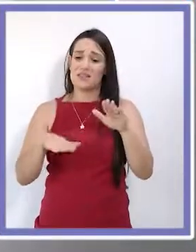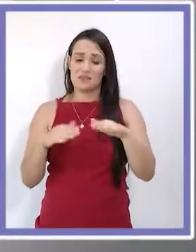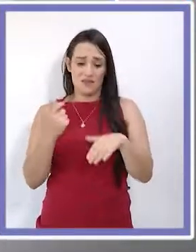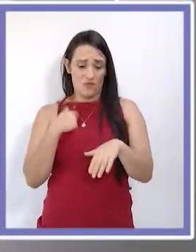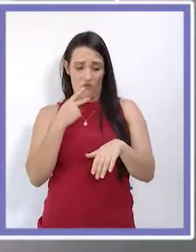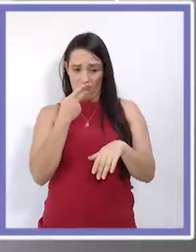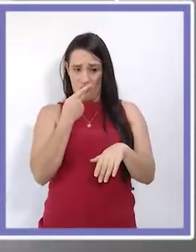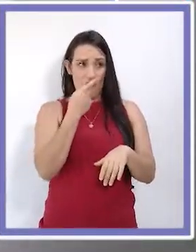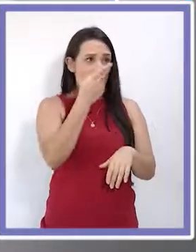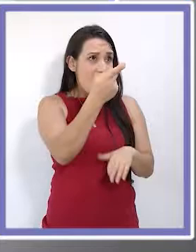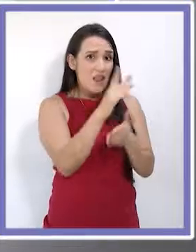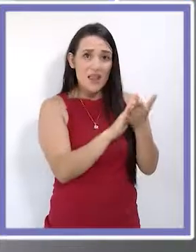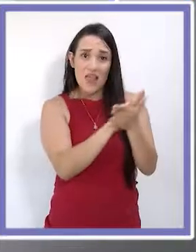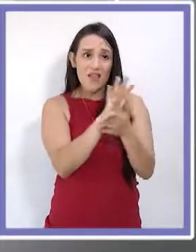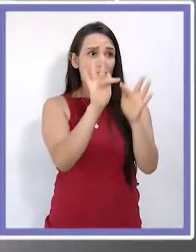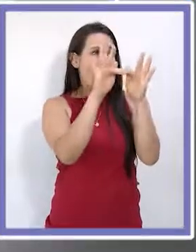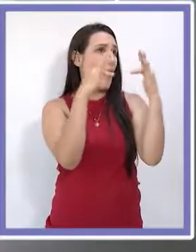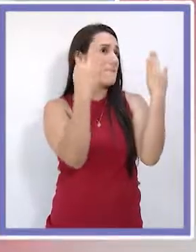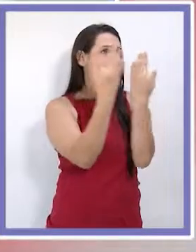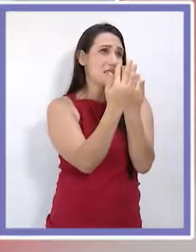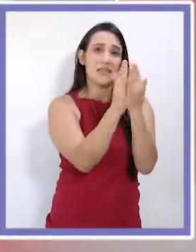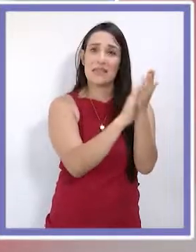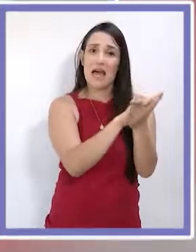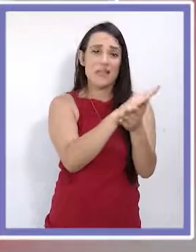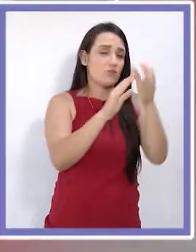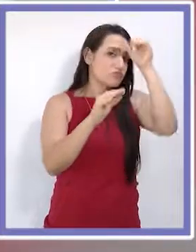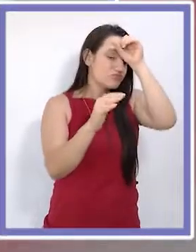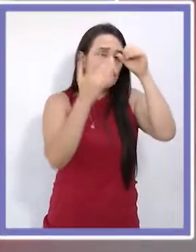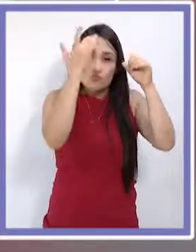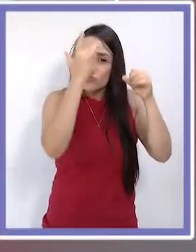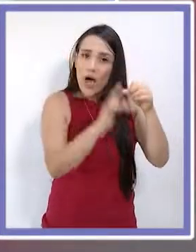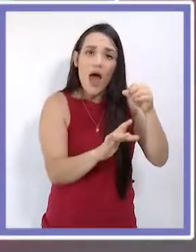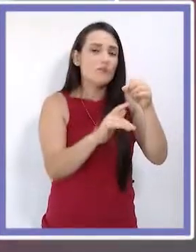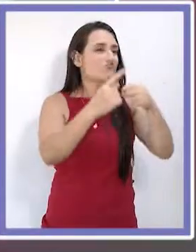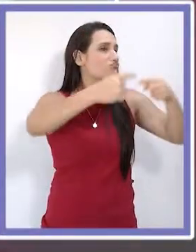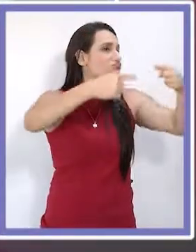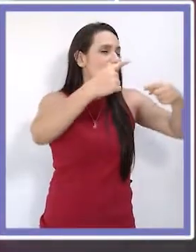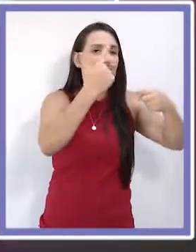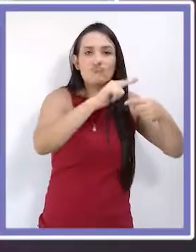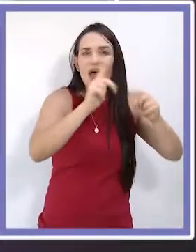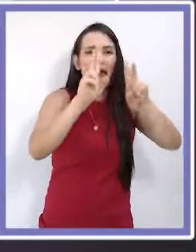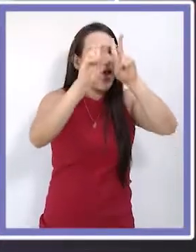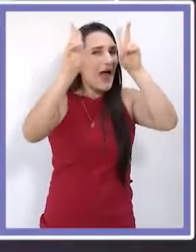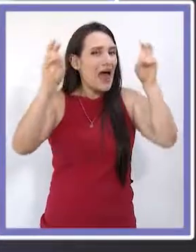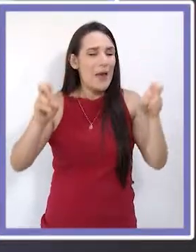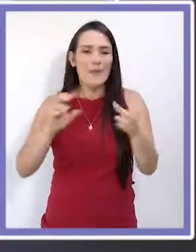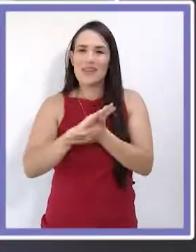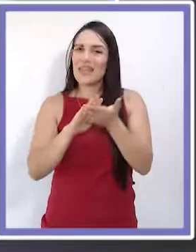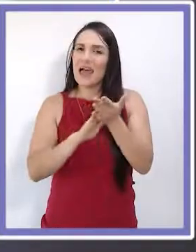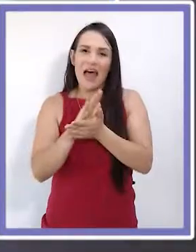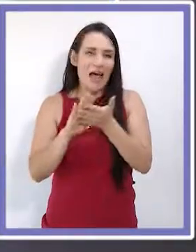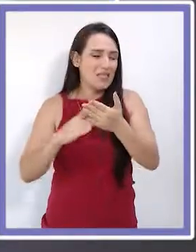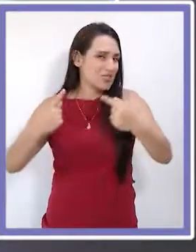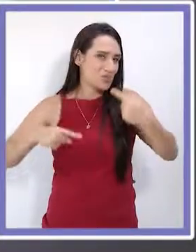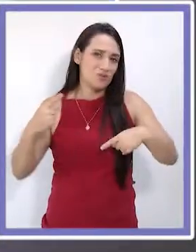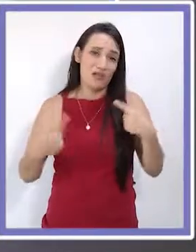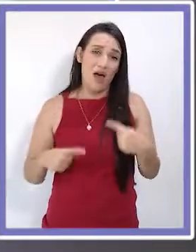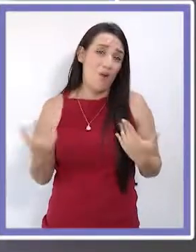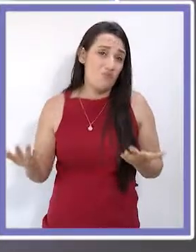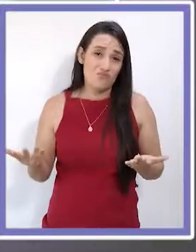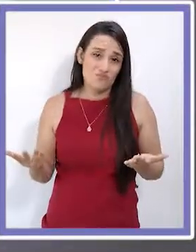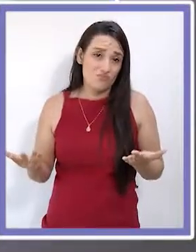ter discutido, por ser um assunto que não é lembrado, por ser um assunto que às vezes as pessoas não têm noção